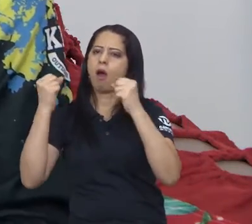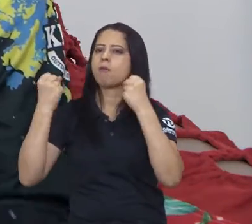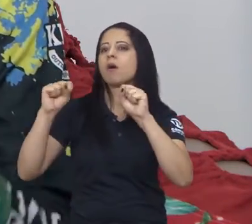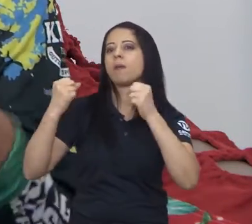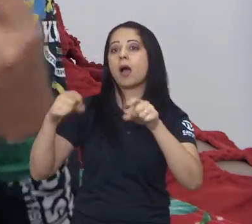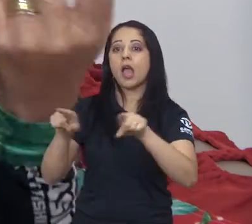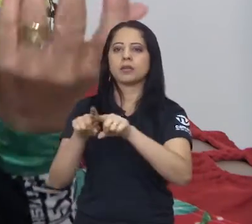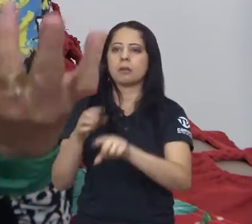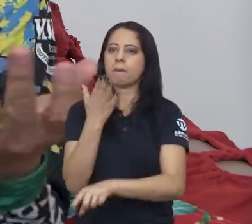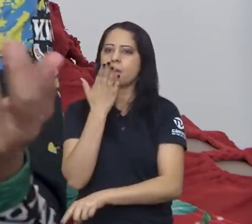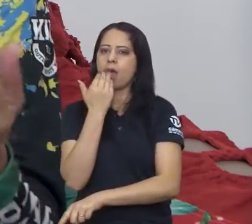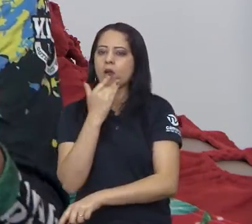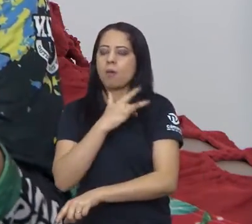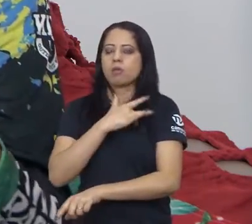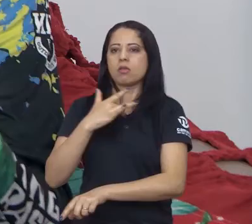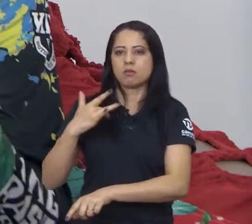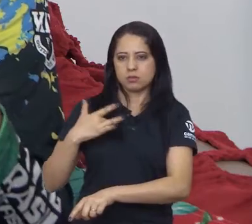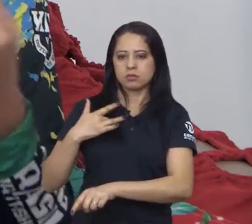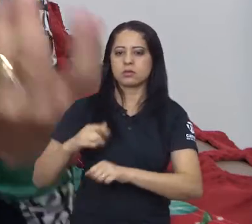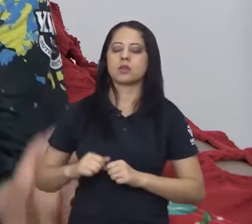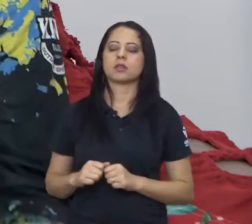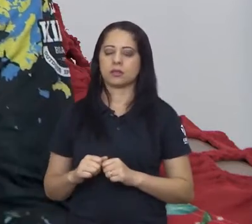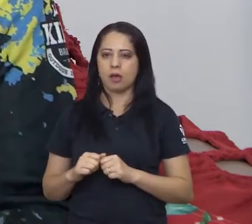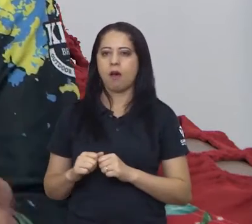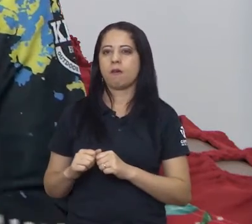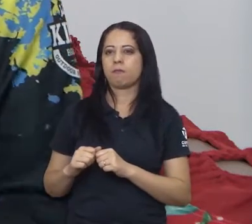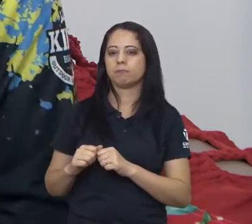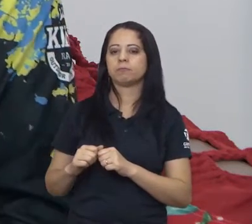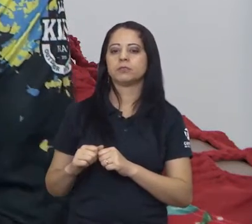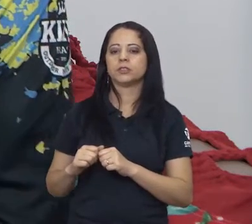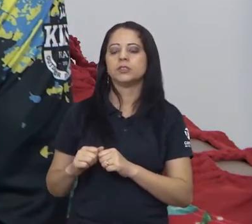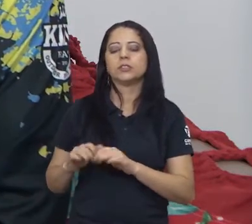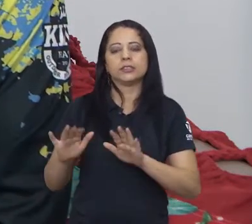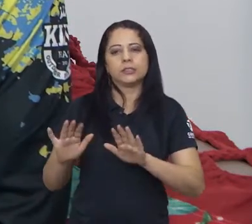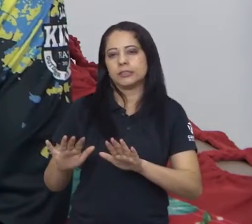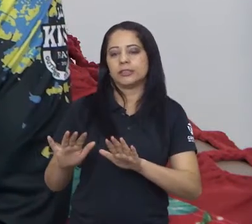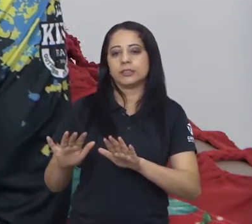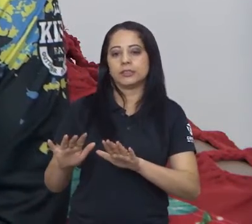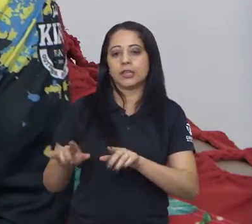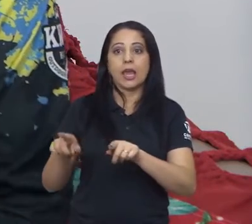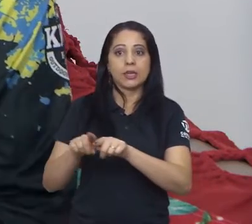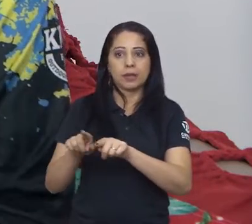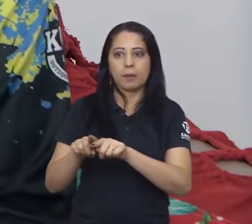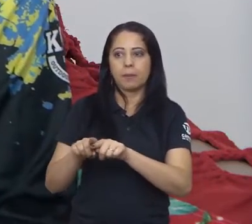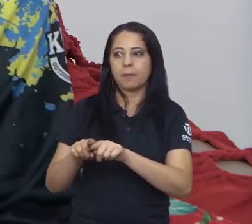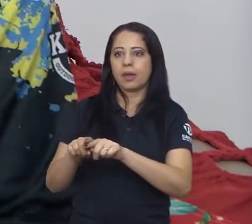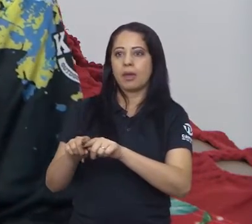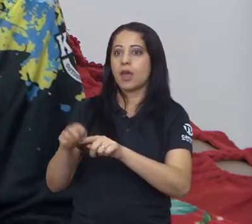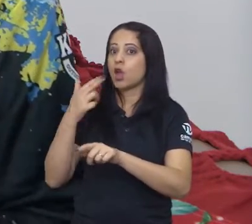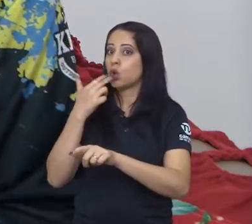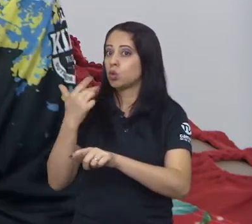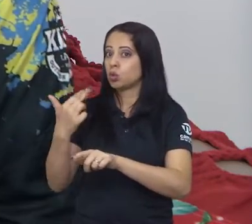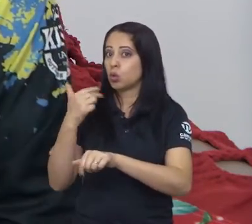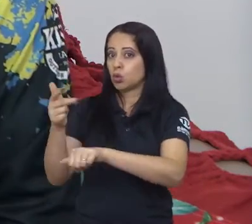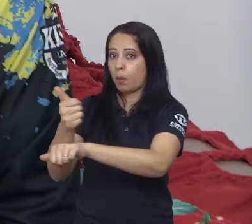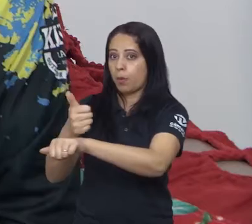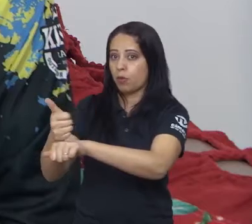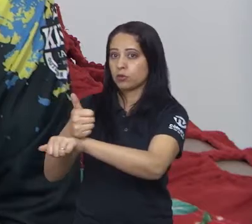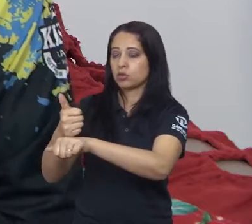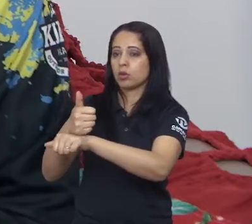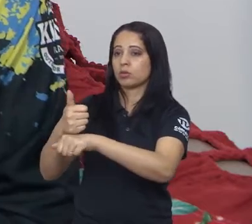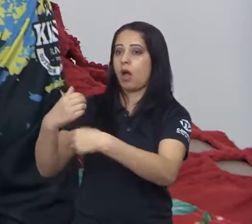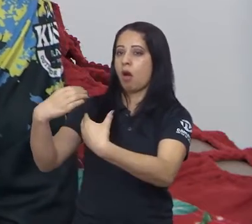exercícios e e alimentação e com orientação de nutricionista né